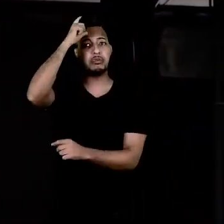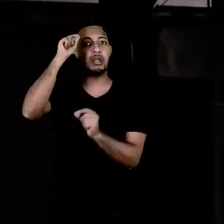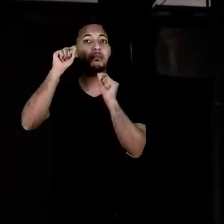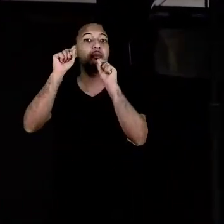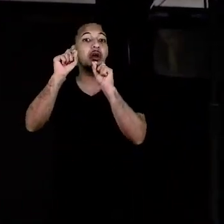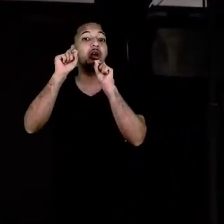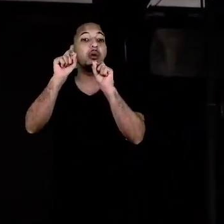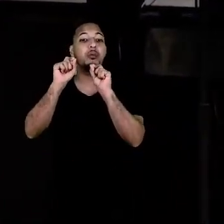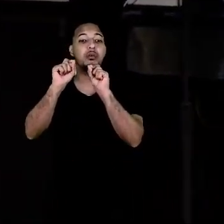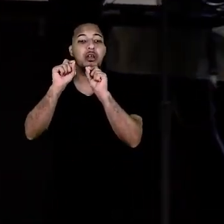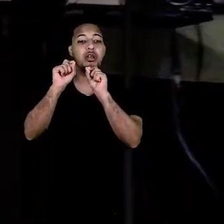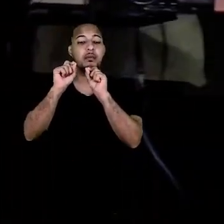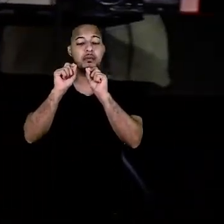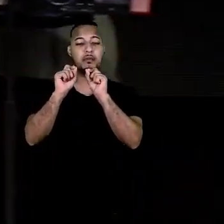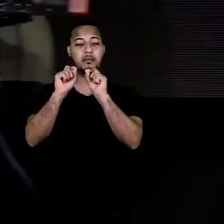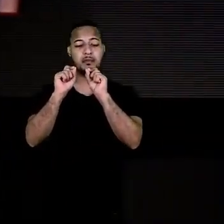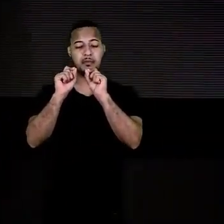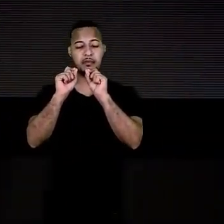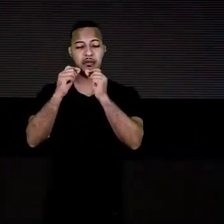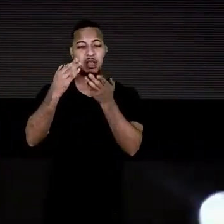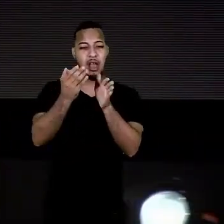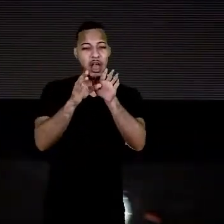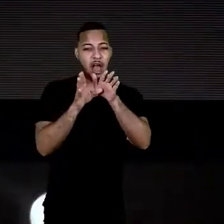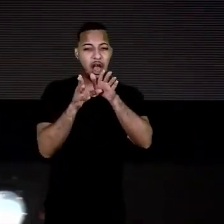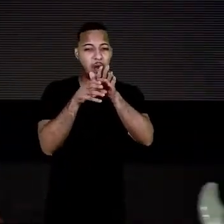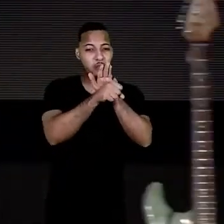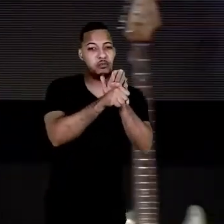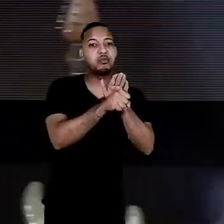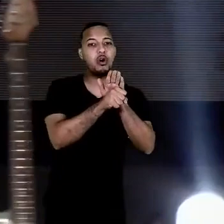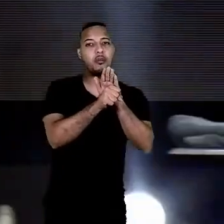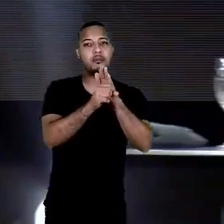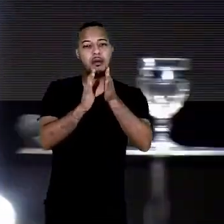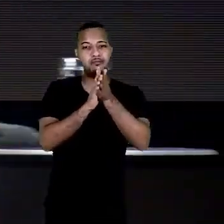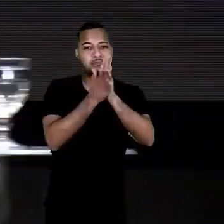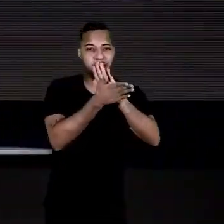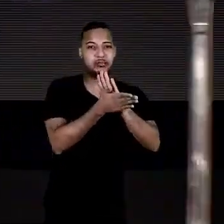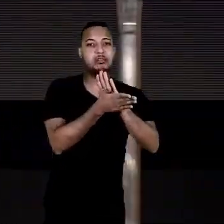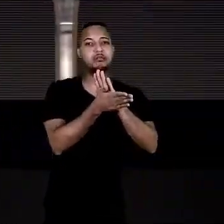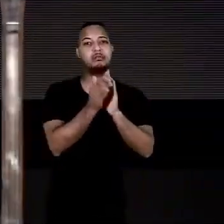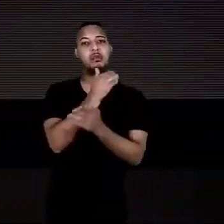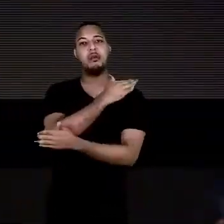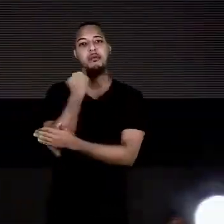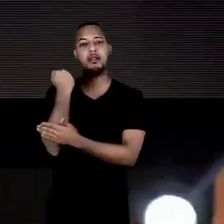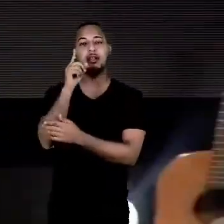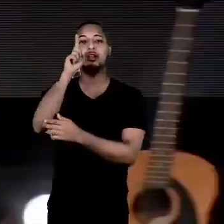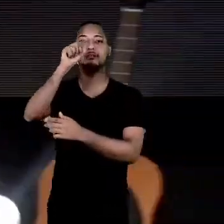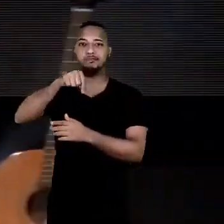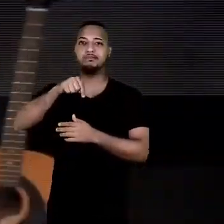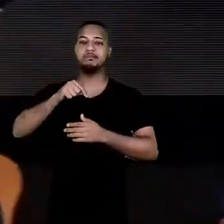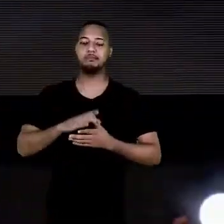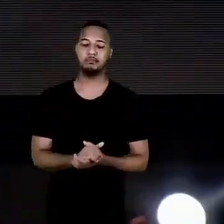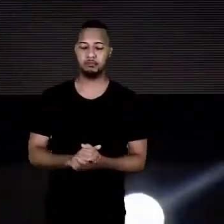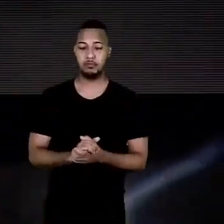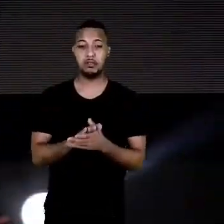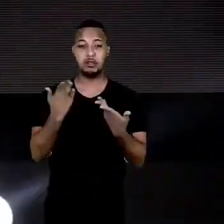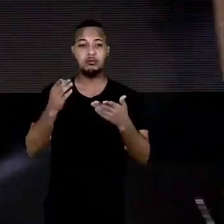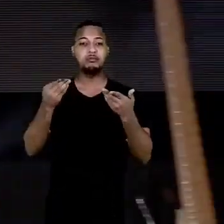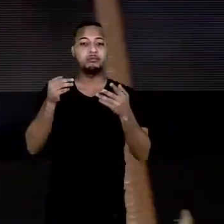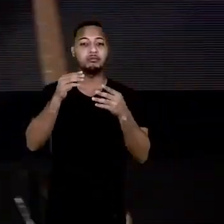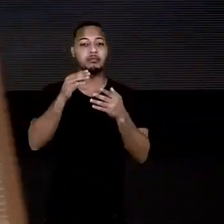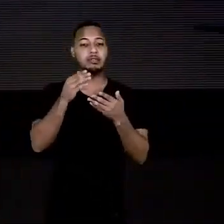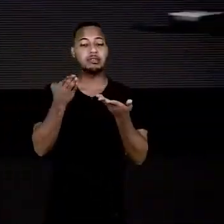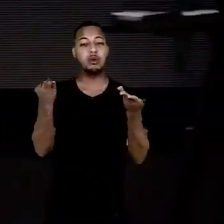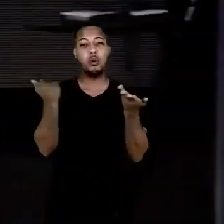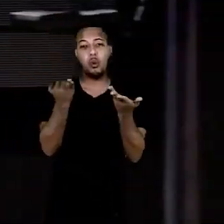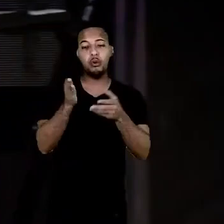diz a palavra em João 10:10, é roubar, matar e destruir. Por isso que nessa tarde eu